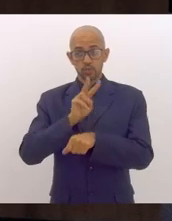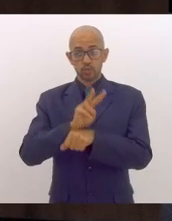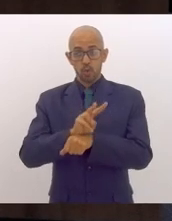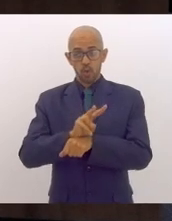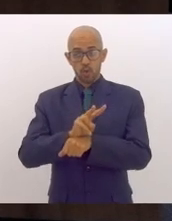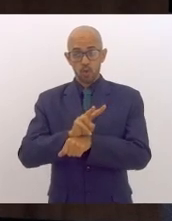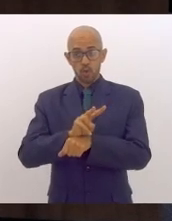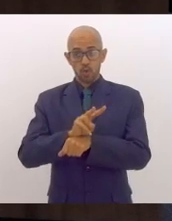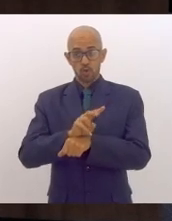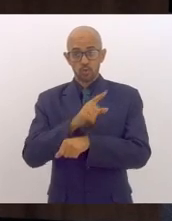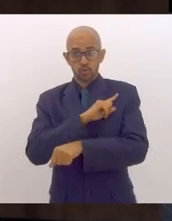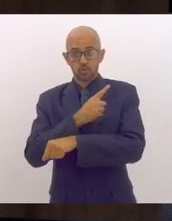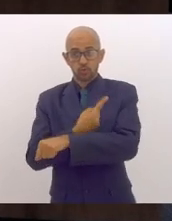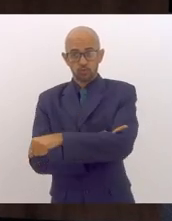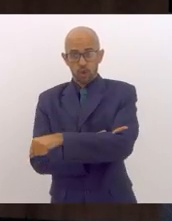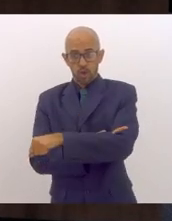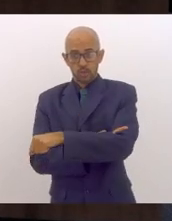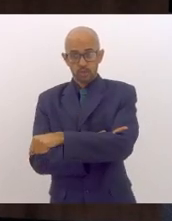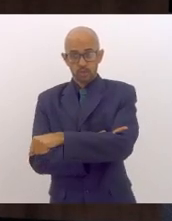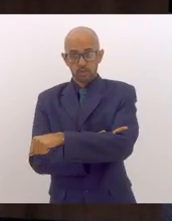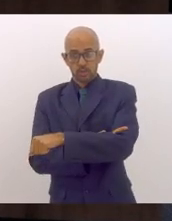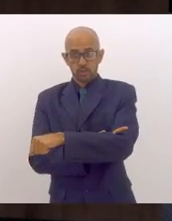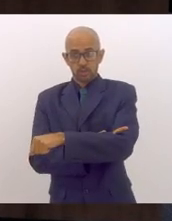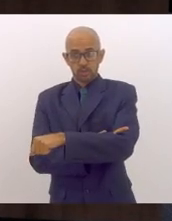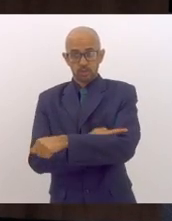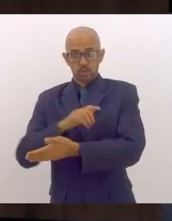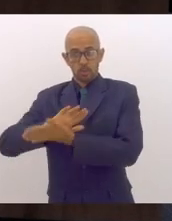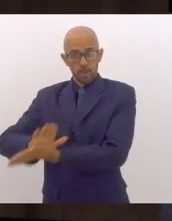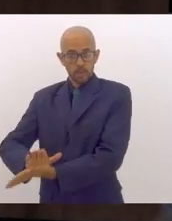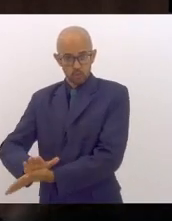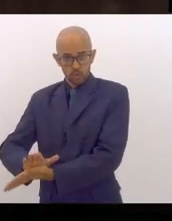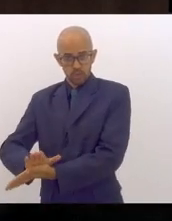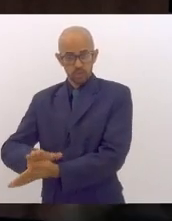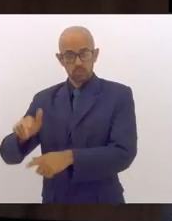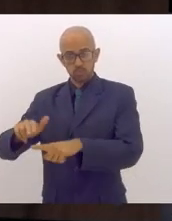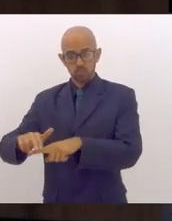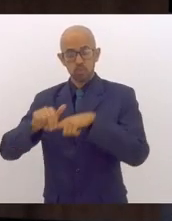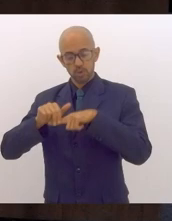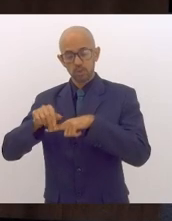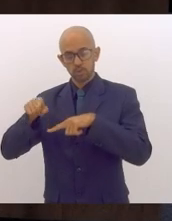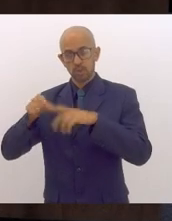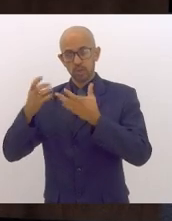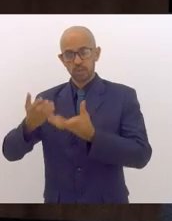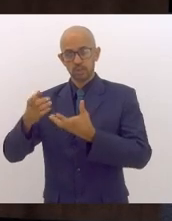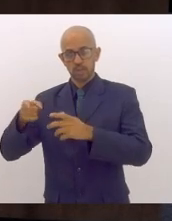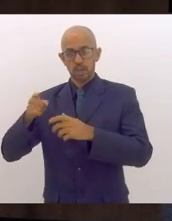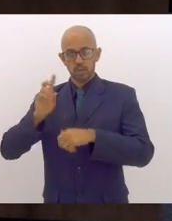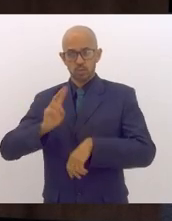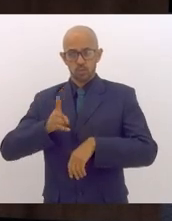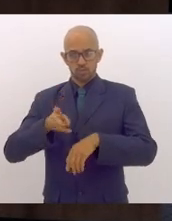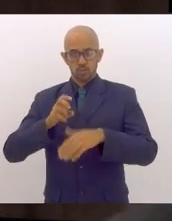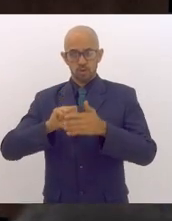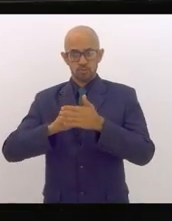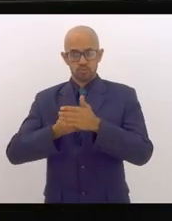dos fortes e opressores. Por isso, eles estão querendo manter o